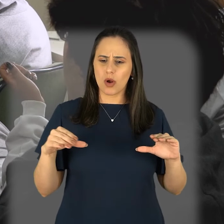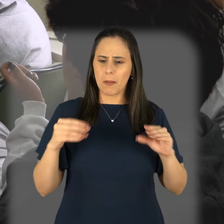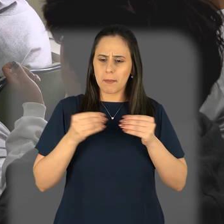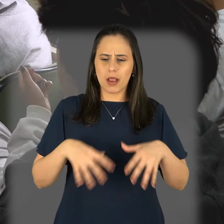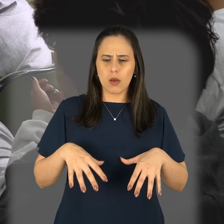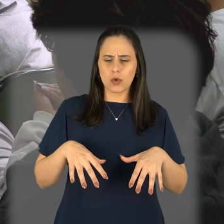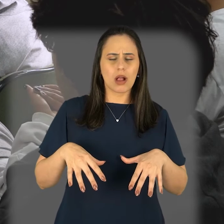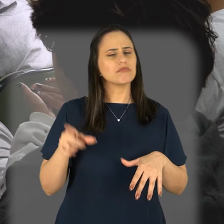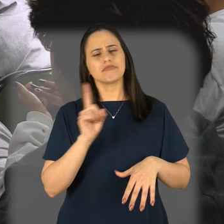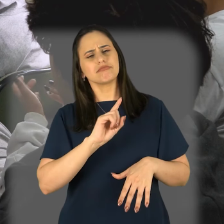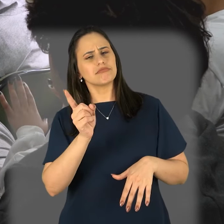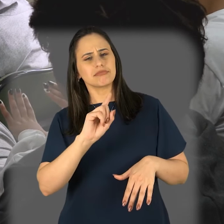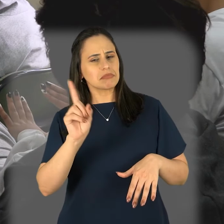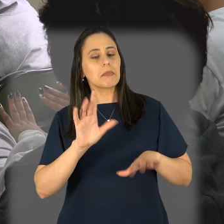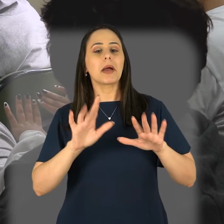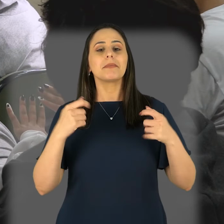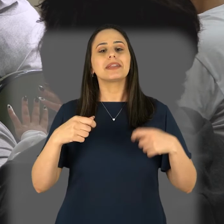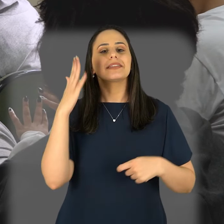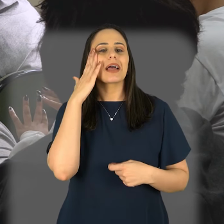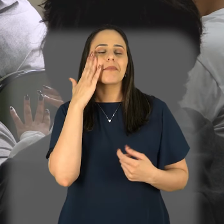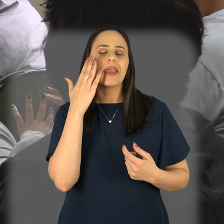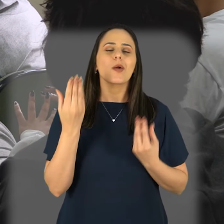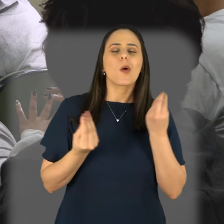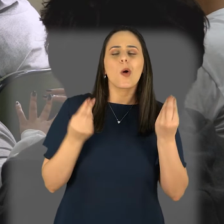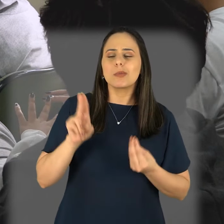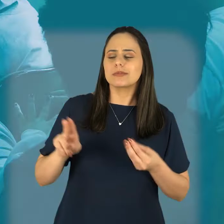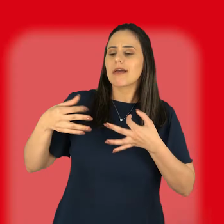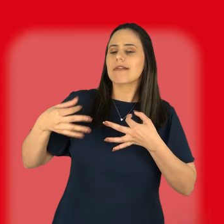do nosso conforto. A gente só precisa saber usá-lo.